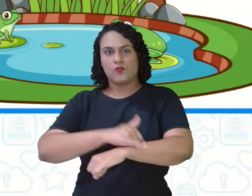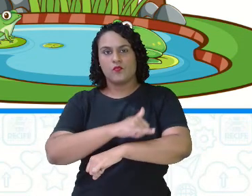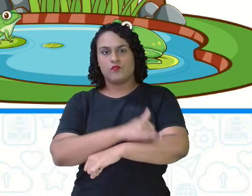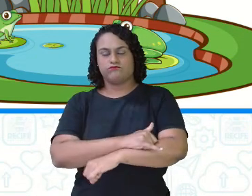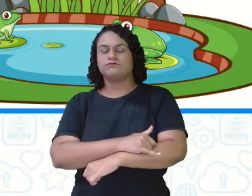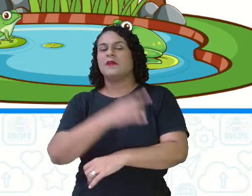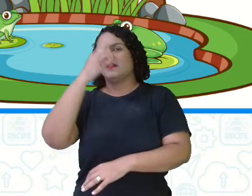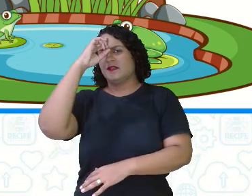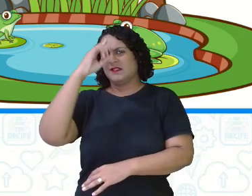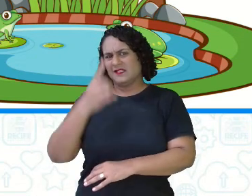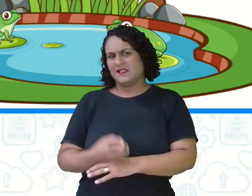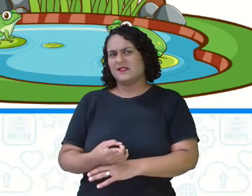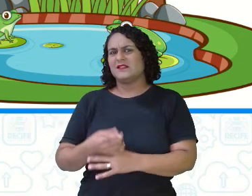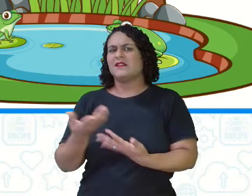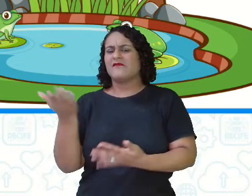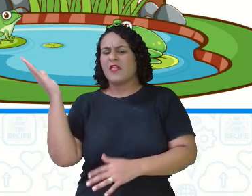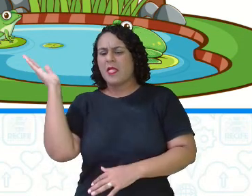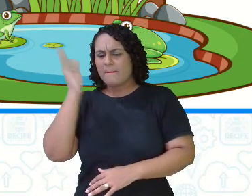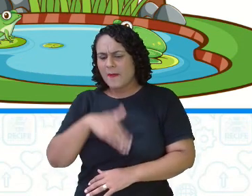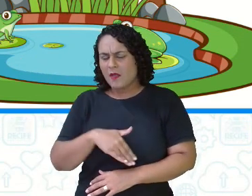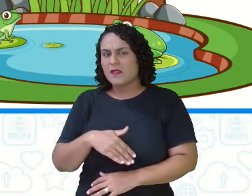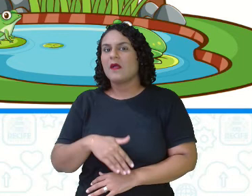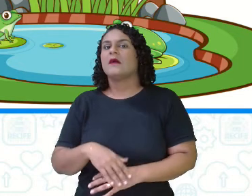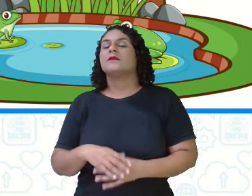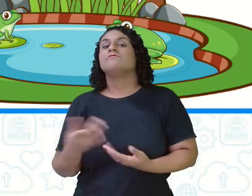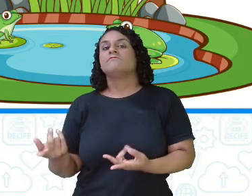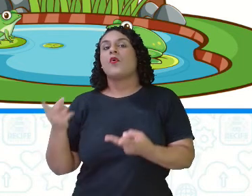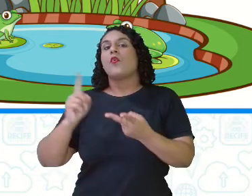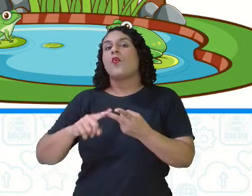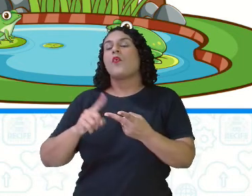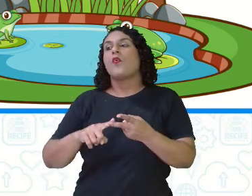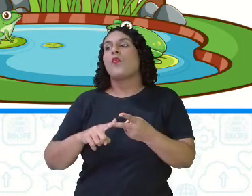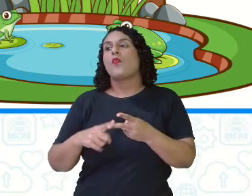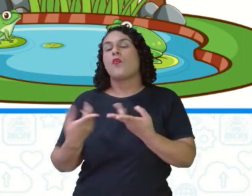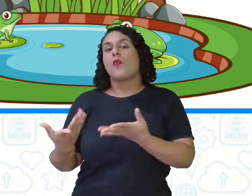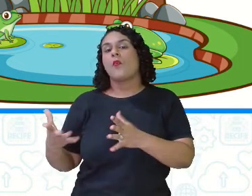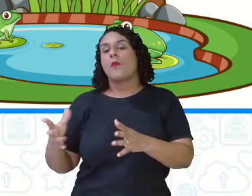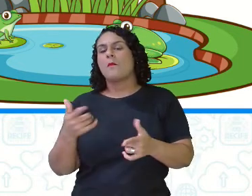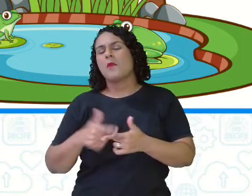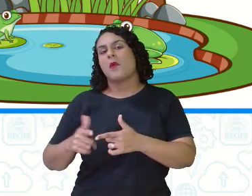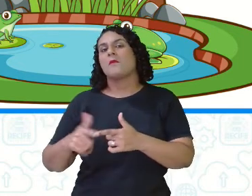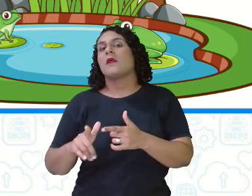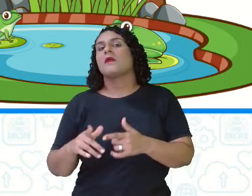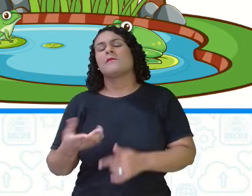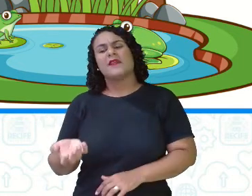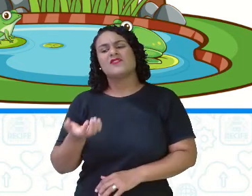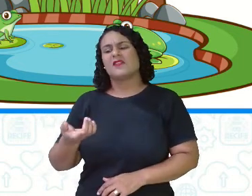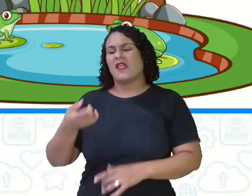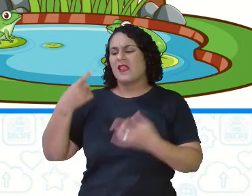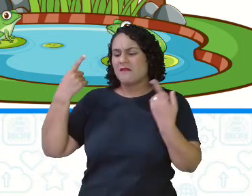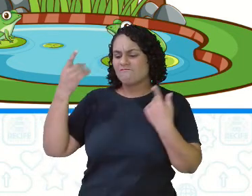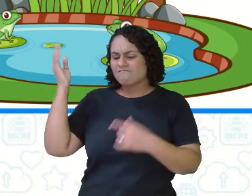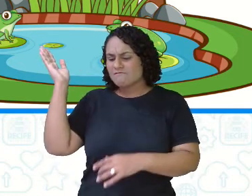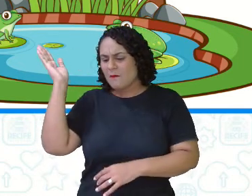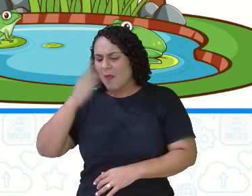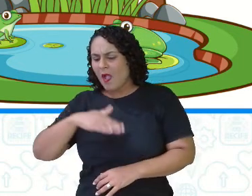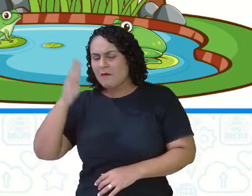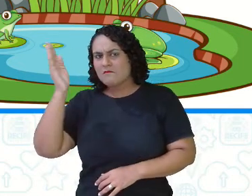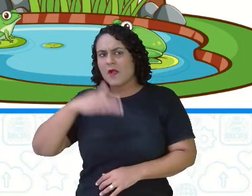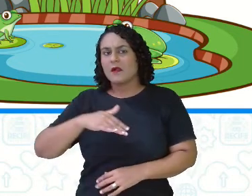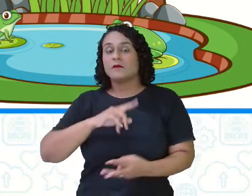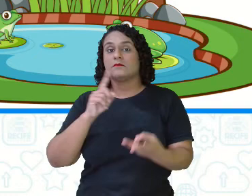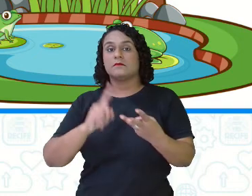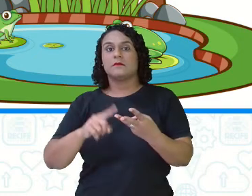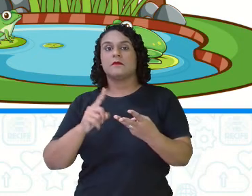decidem ali fazer aquelas maldades, né? Qual o conflito gerador? Justamente isso, eles querem fazer maldade com o pobre do sapinho. O